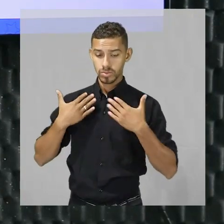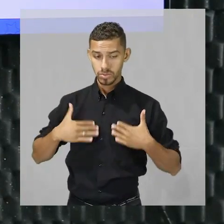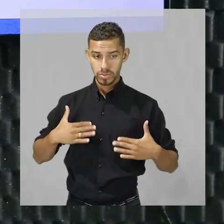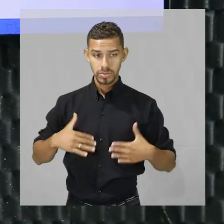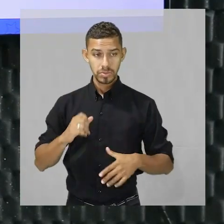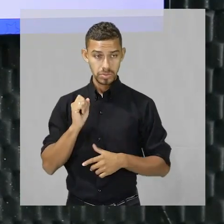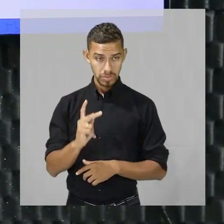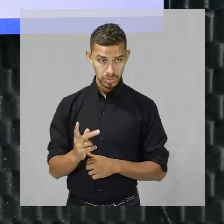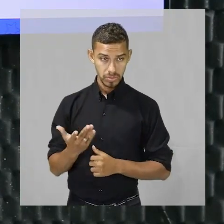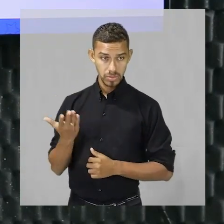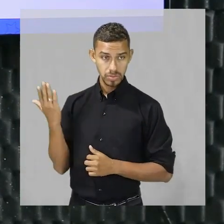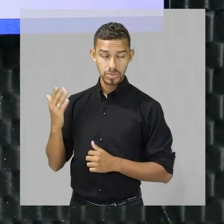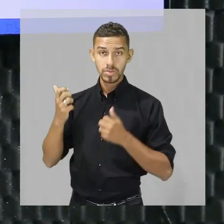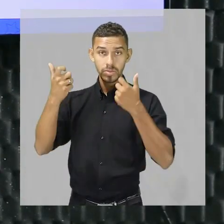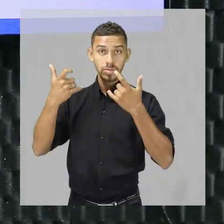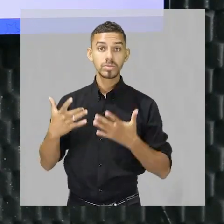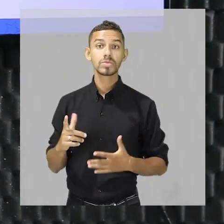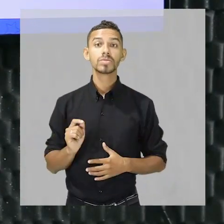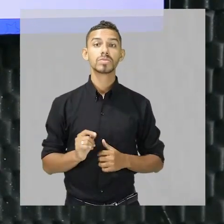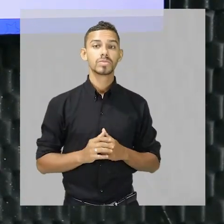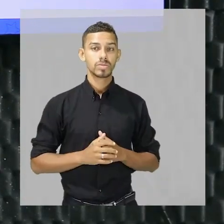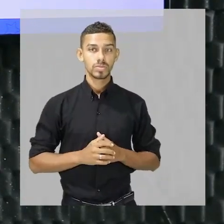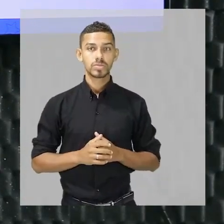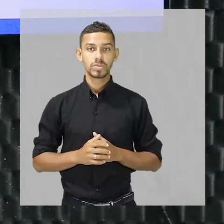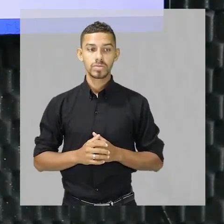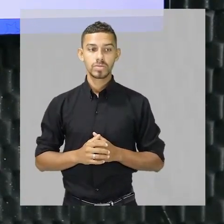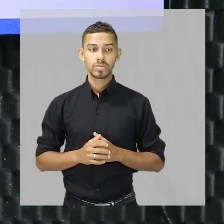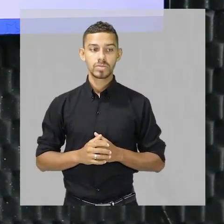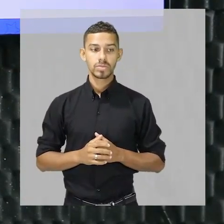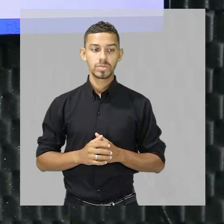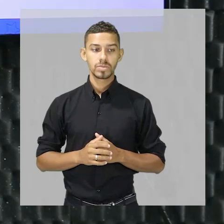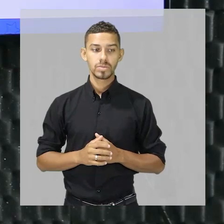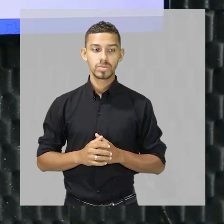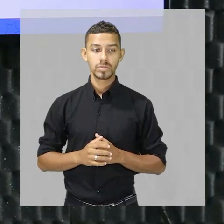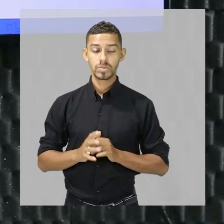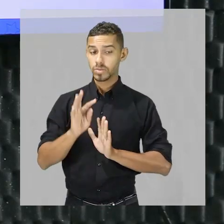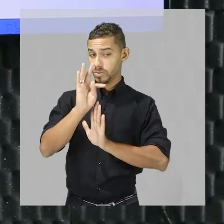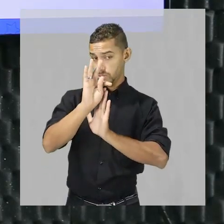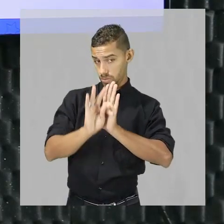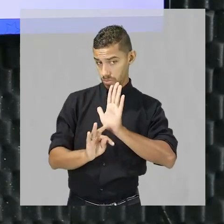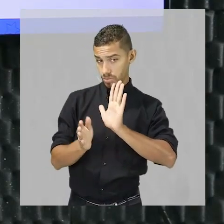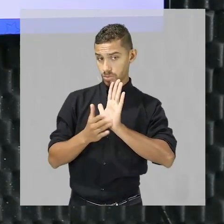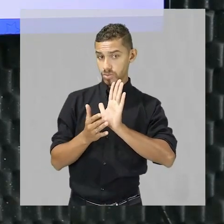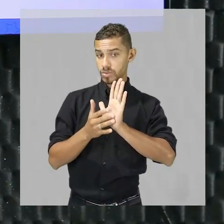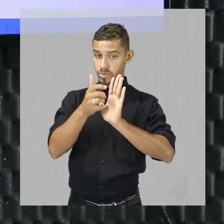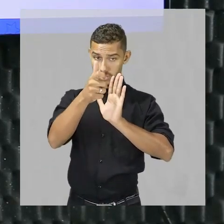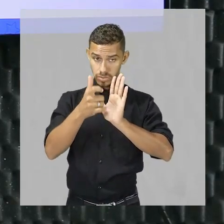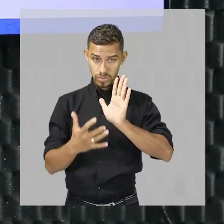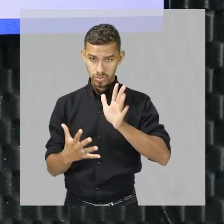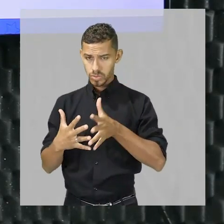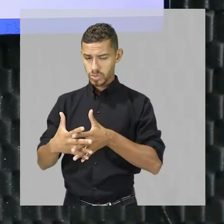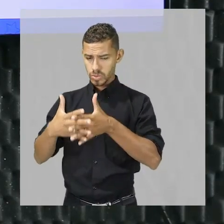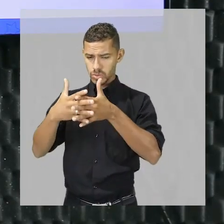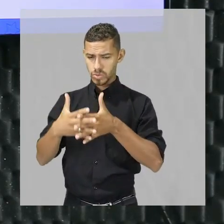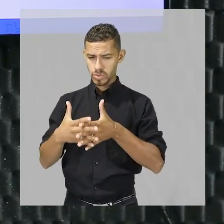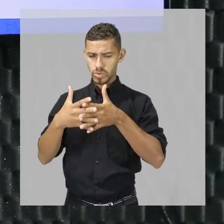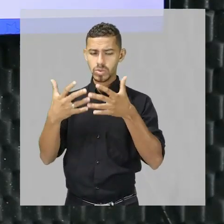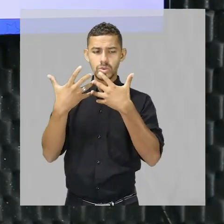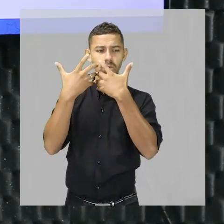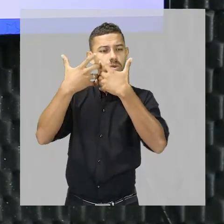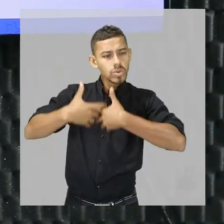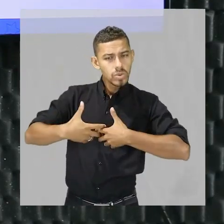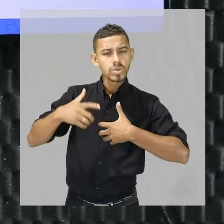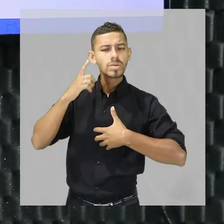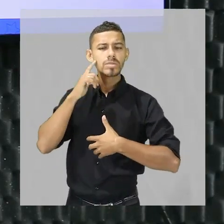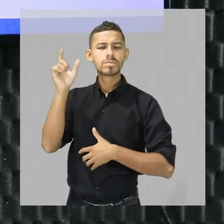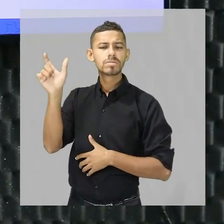lá. Ele diz o seguinte, o comando aí é bem simples, né? O texto descreve uma confusão da personagem em relação, ou